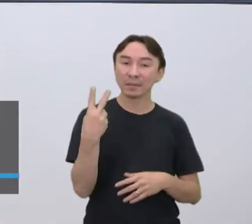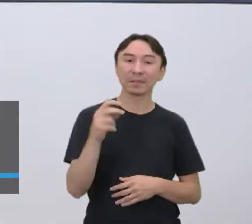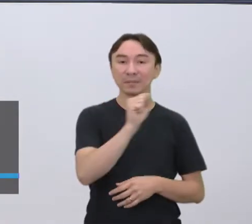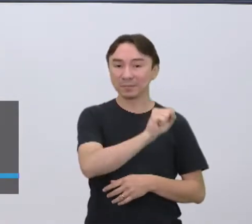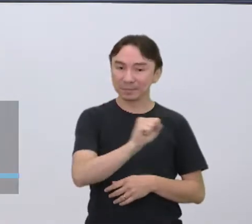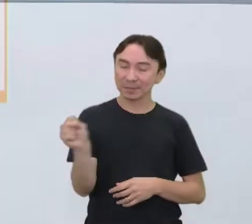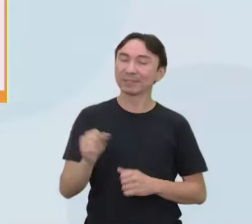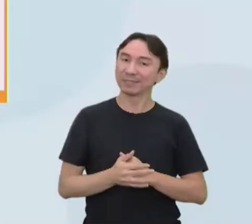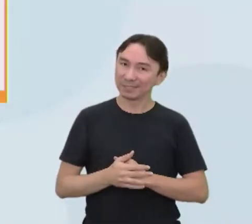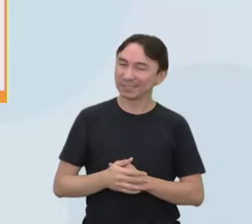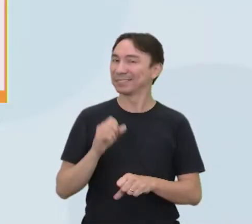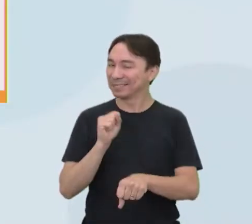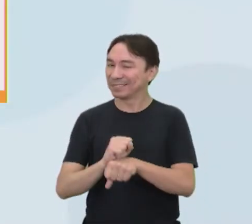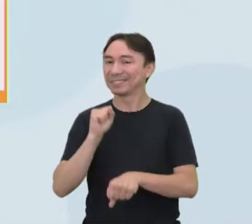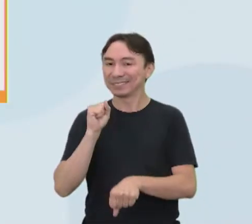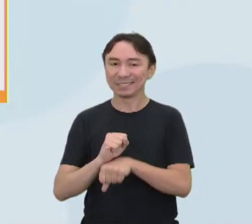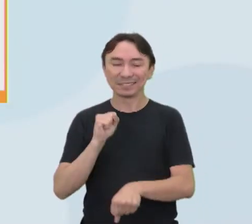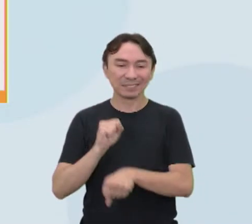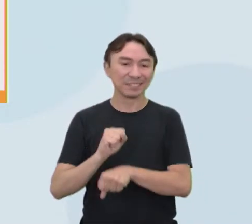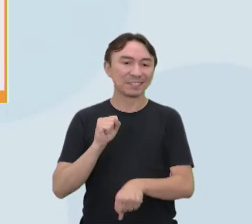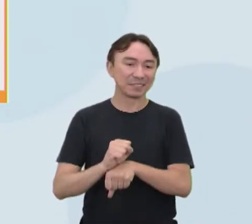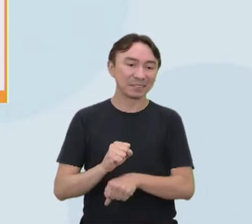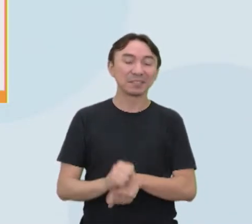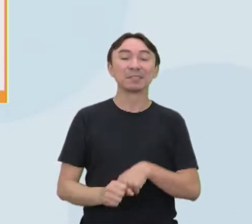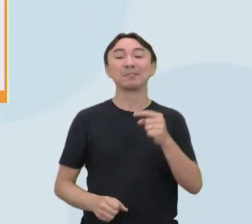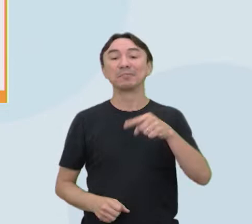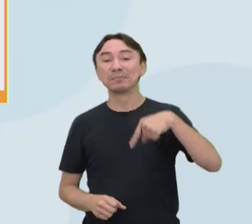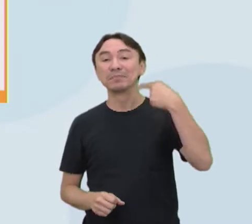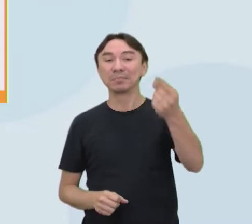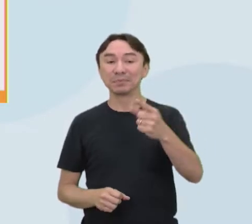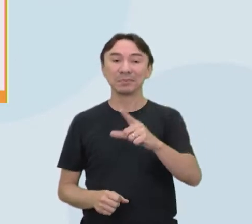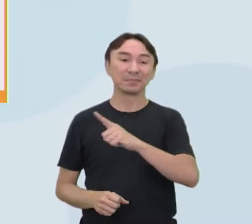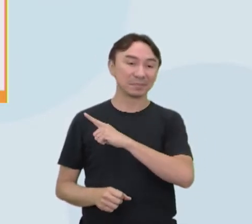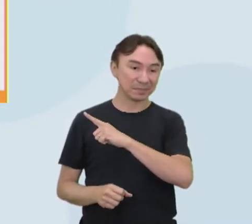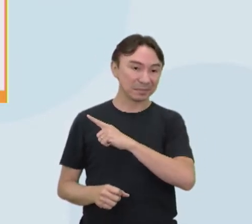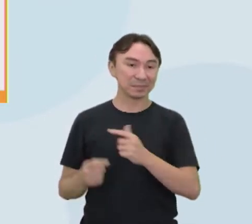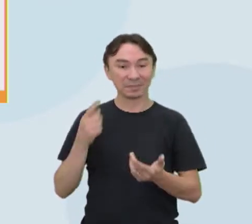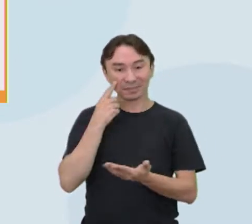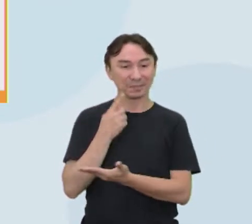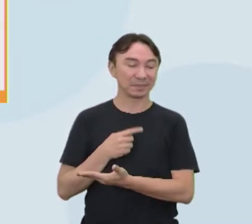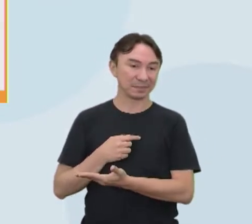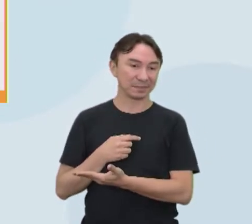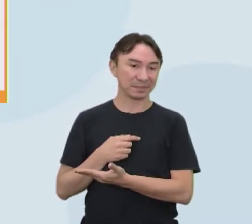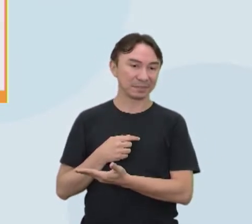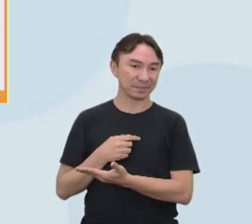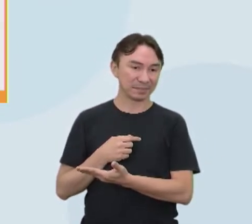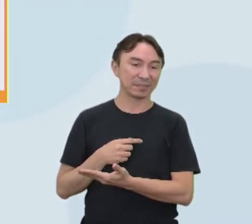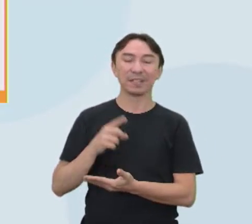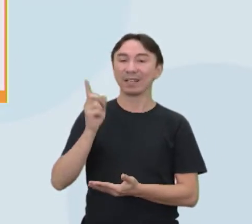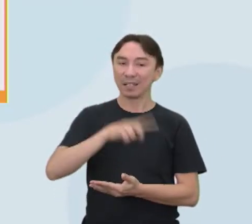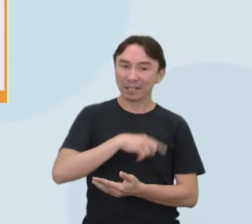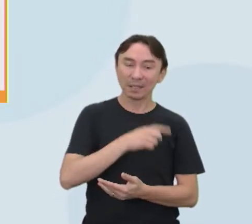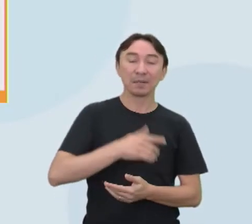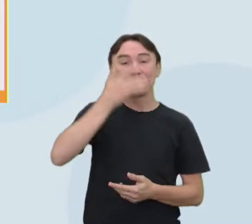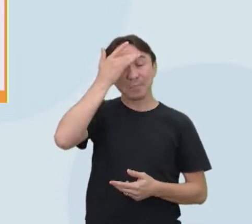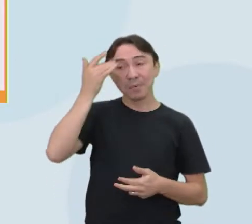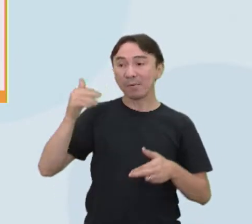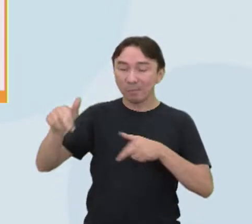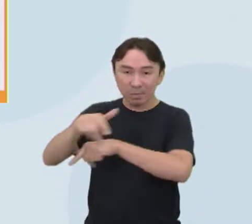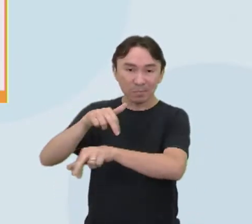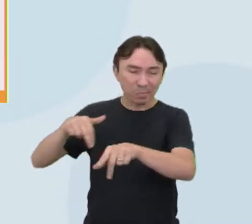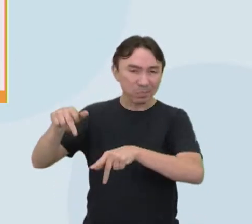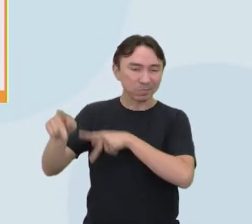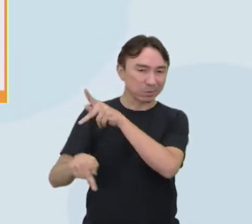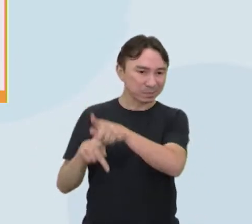bem? E na sequência aí, olha o que está aparecendo, Atividade integrada 4 e, o População e Índice, que o objetivo aí é planejar